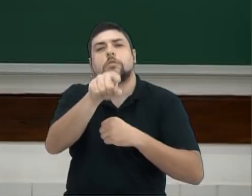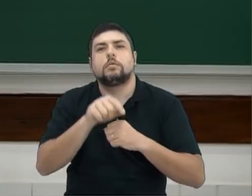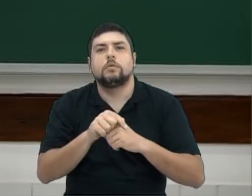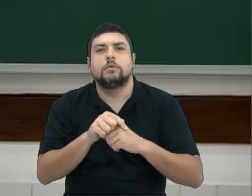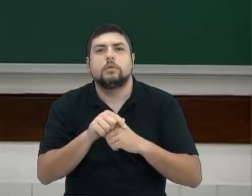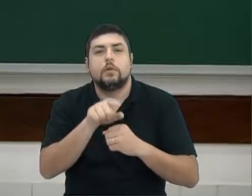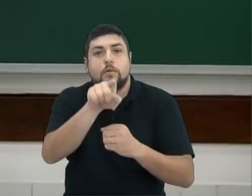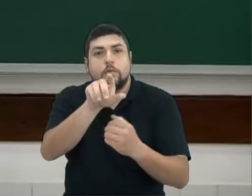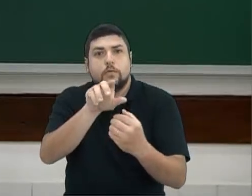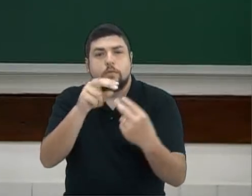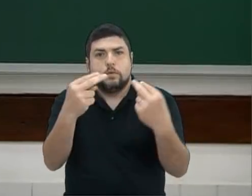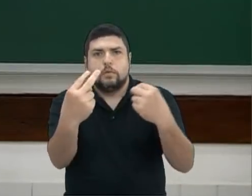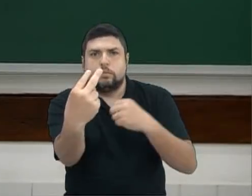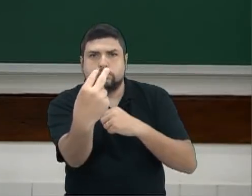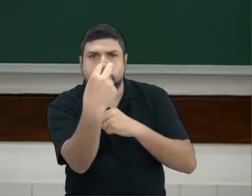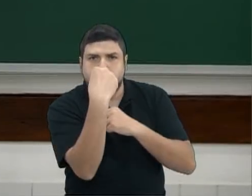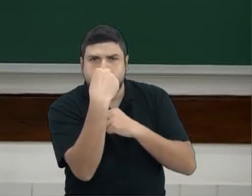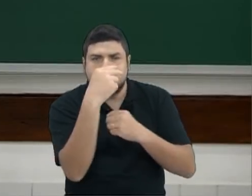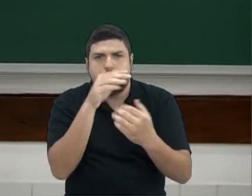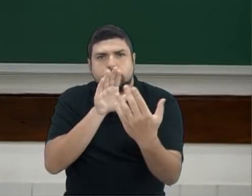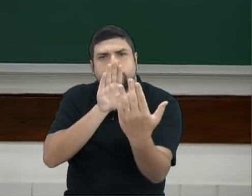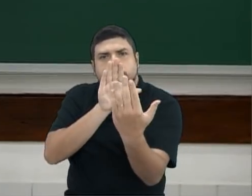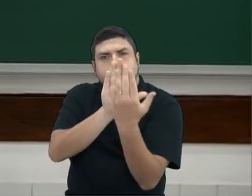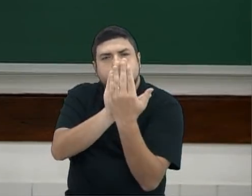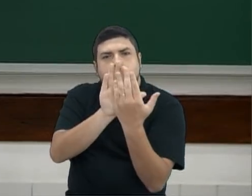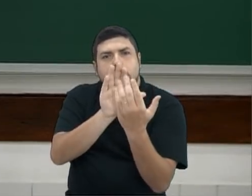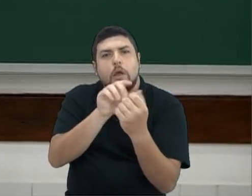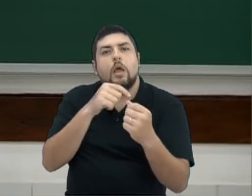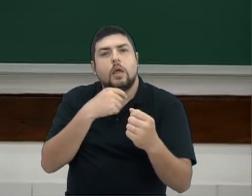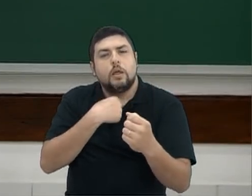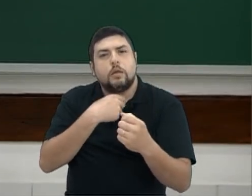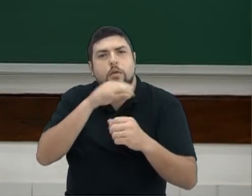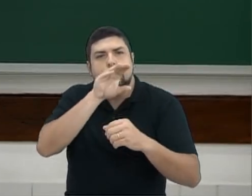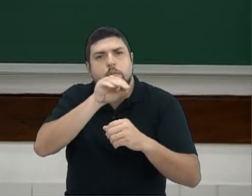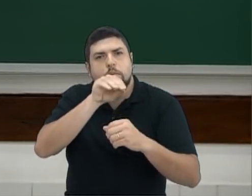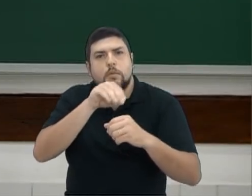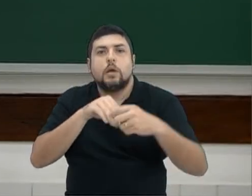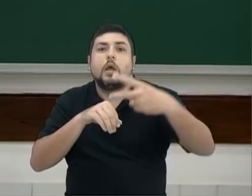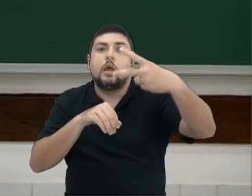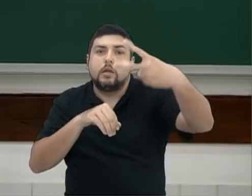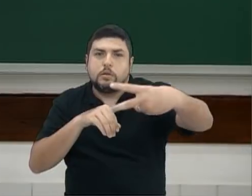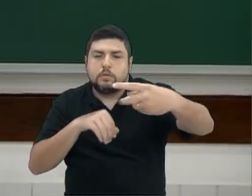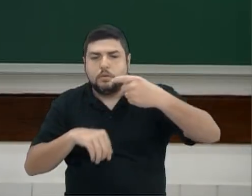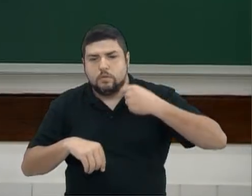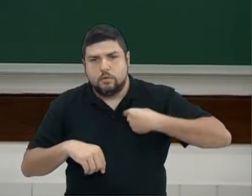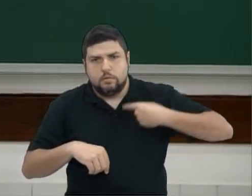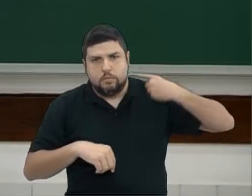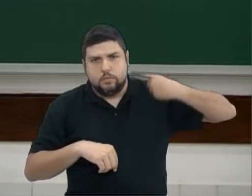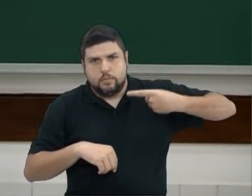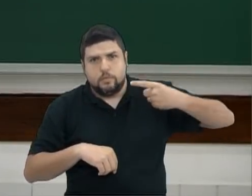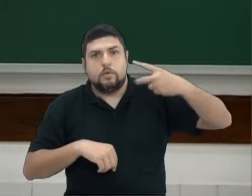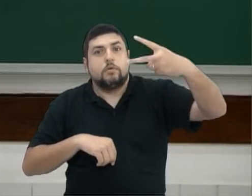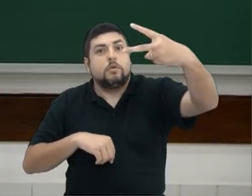você está na função de segunda pessoa, recebendo a minha fala. Então, segunda pessoa, sempre com quem eu falo. E